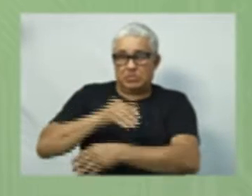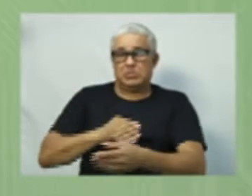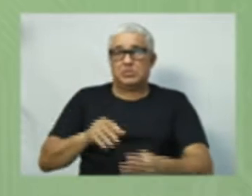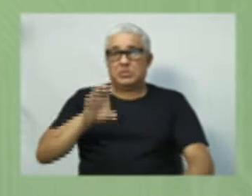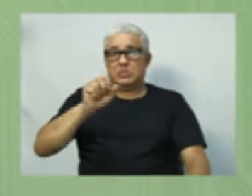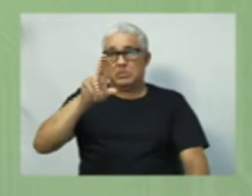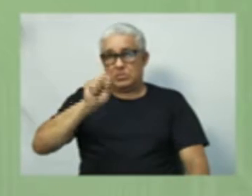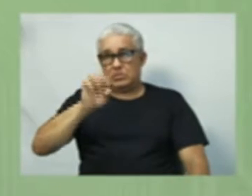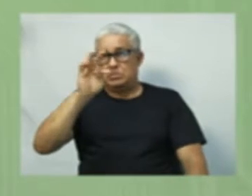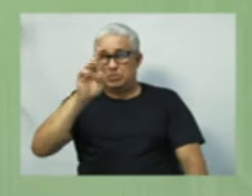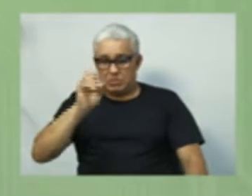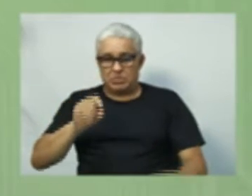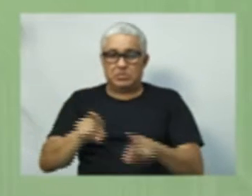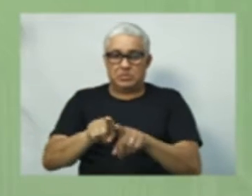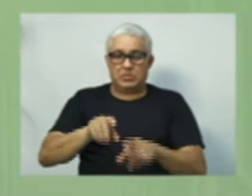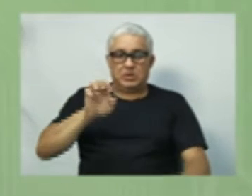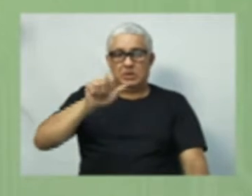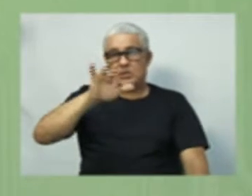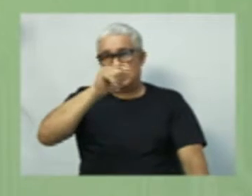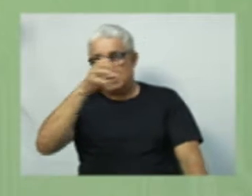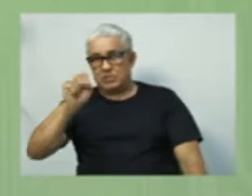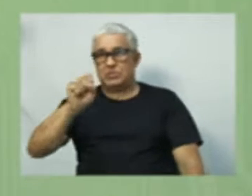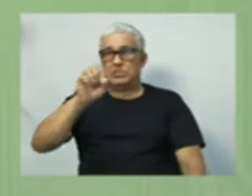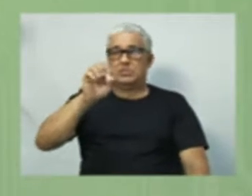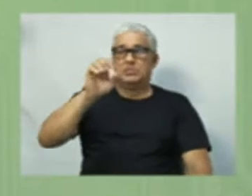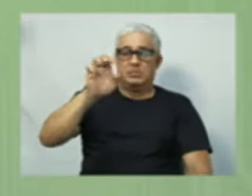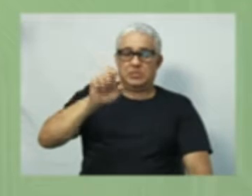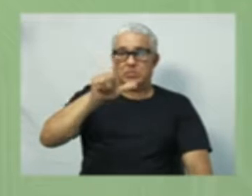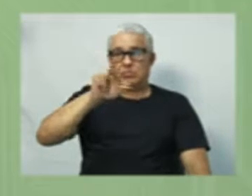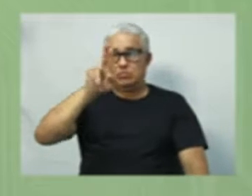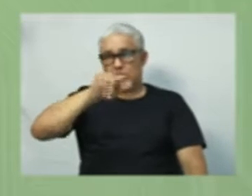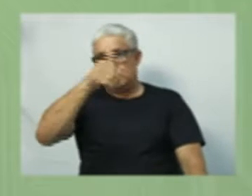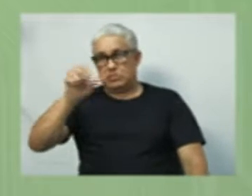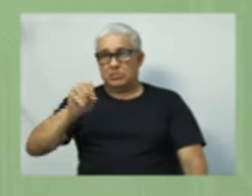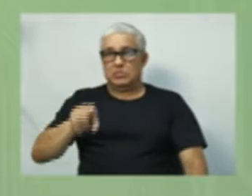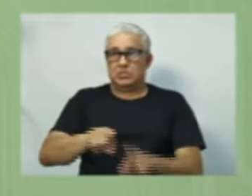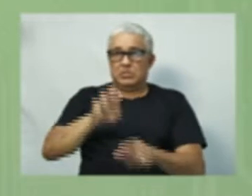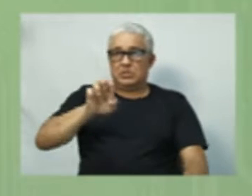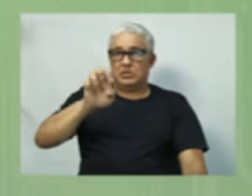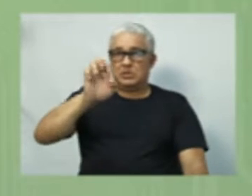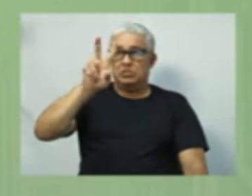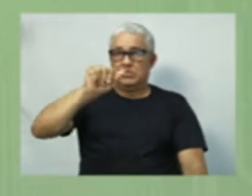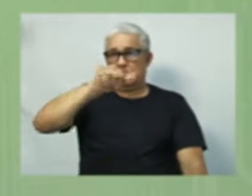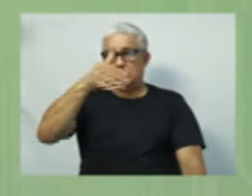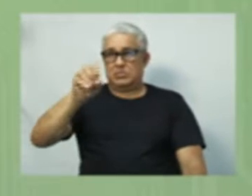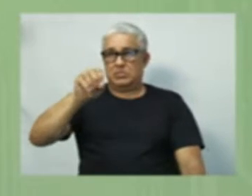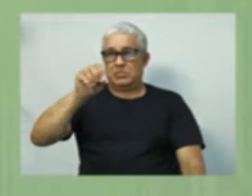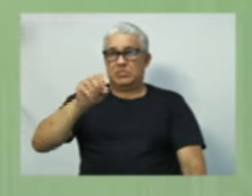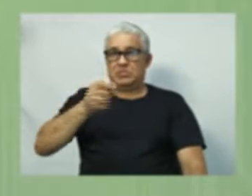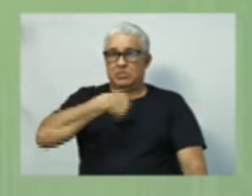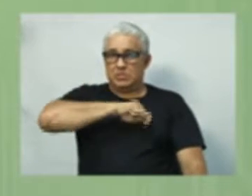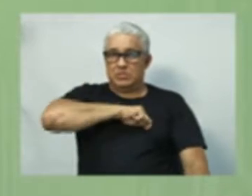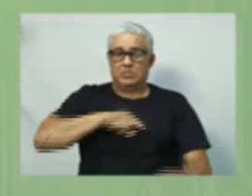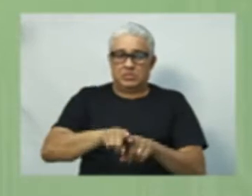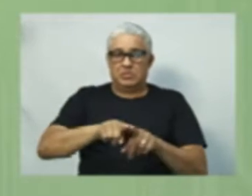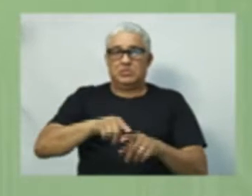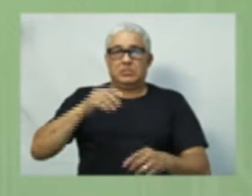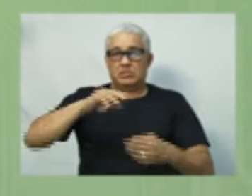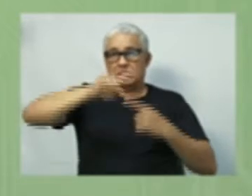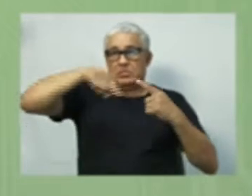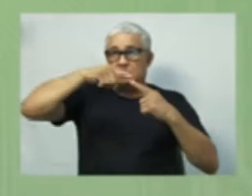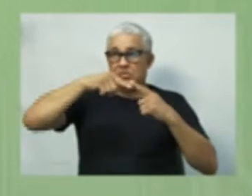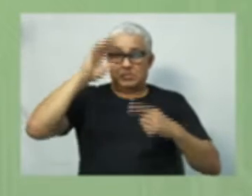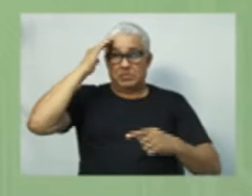elisão, elusão e evasão fiscal. O objetivo da nossa teleaula vai ser compreender os conceitos básicos